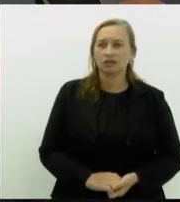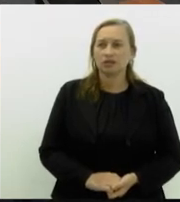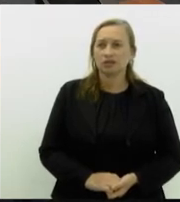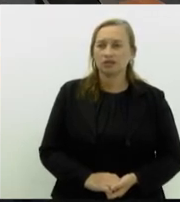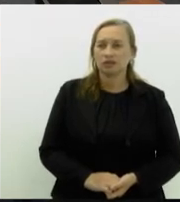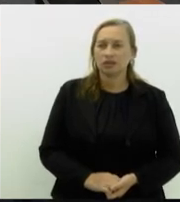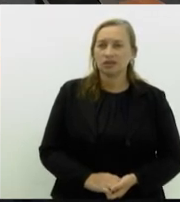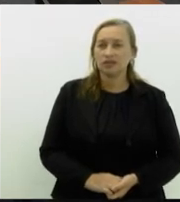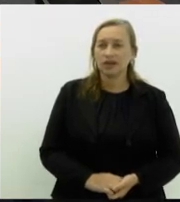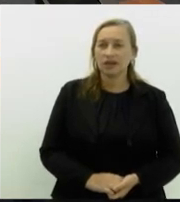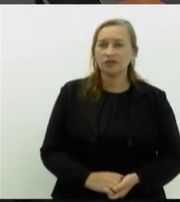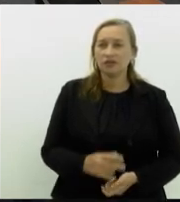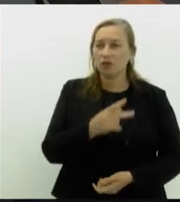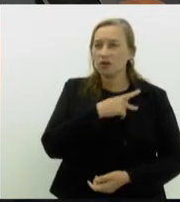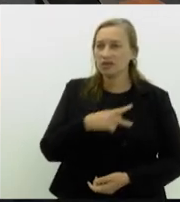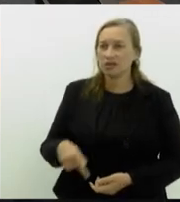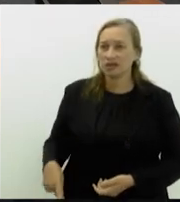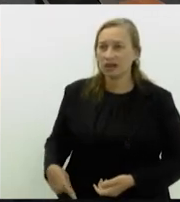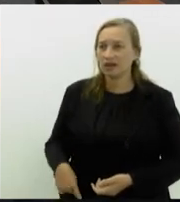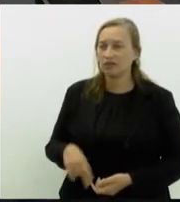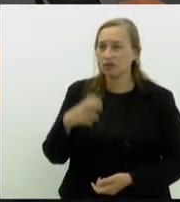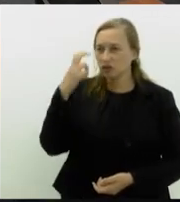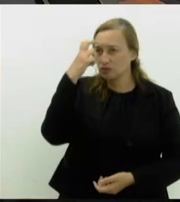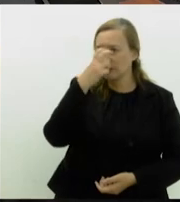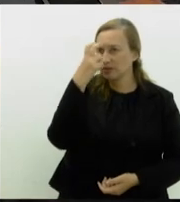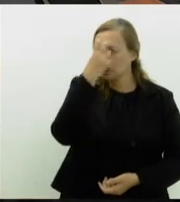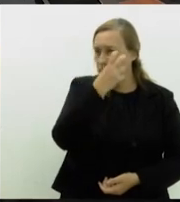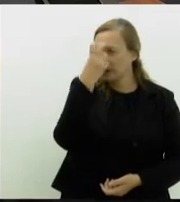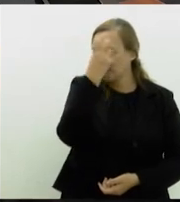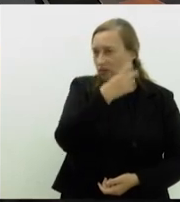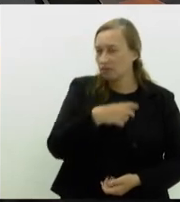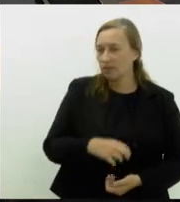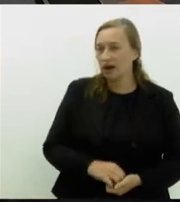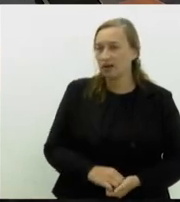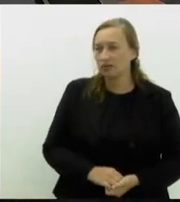Presidenta Verônica, por gentileza.